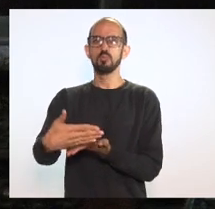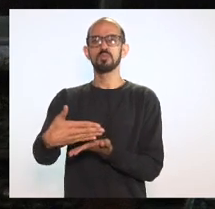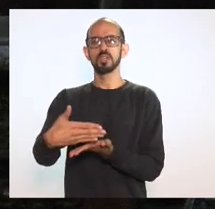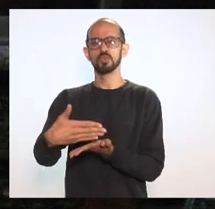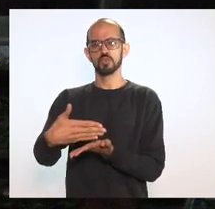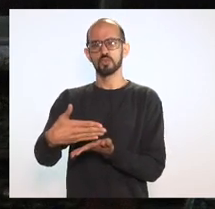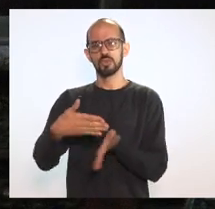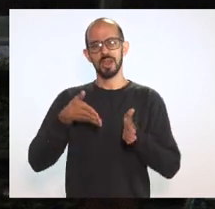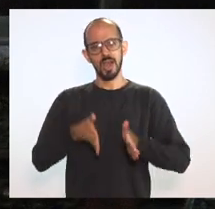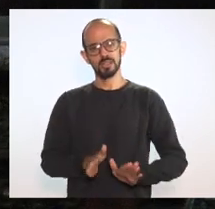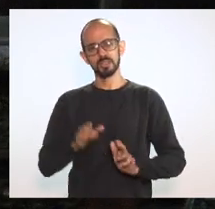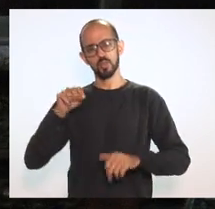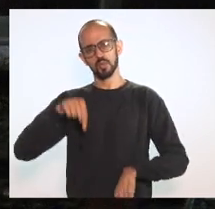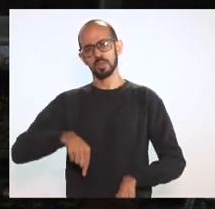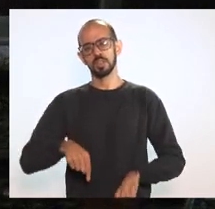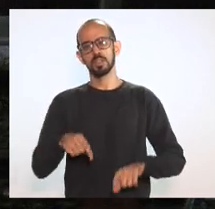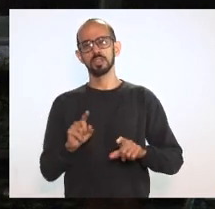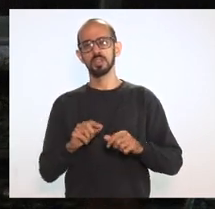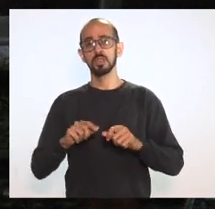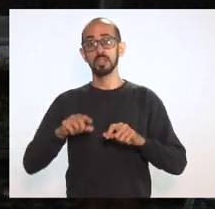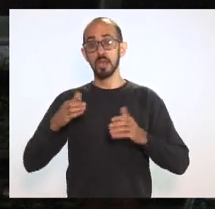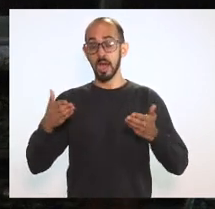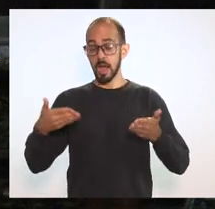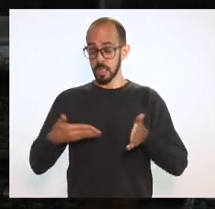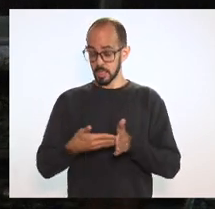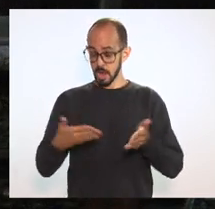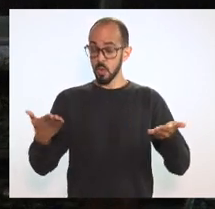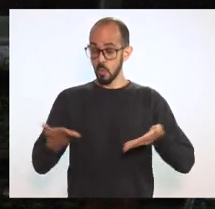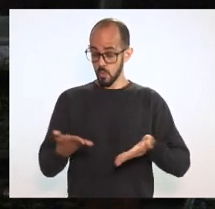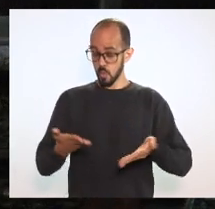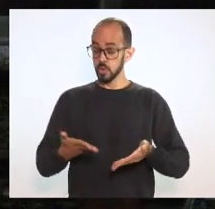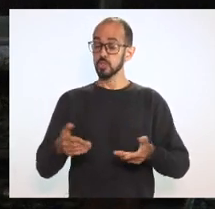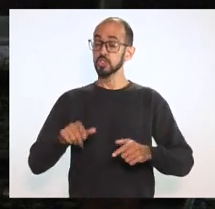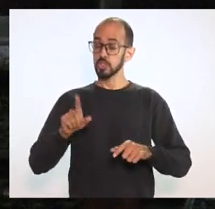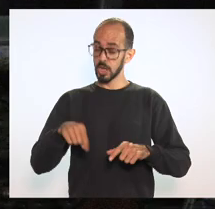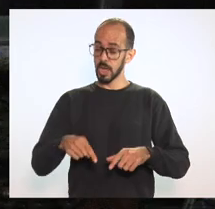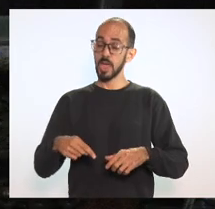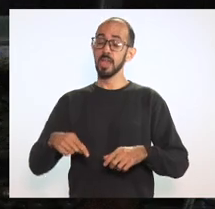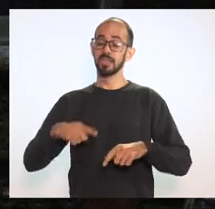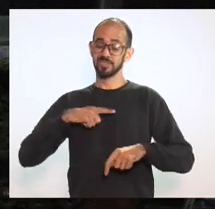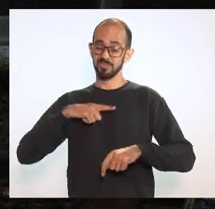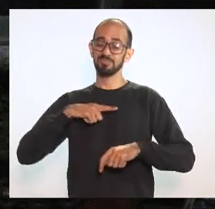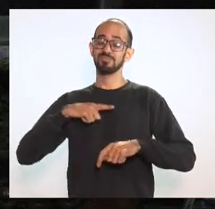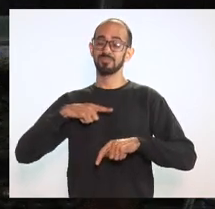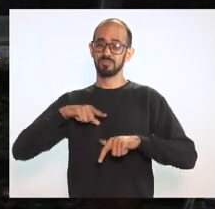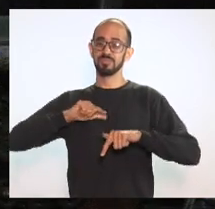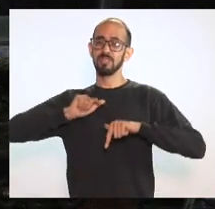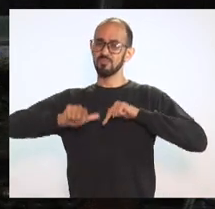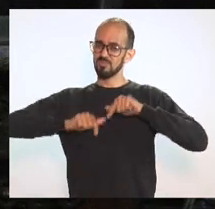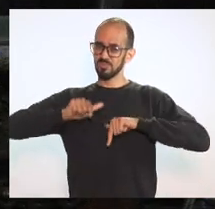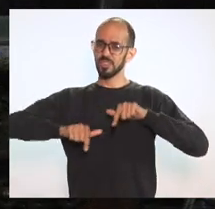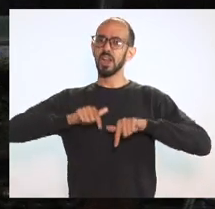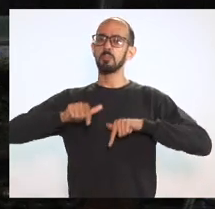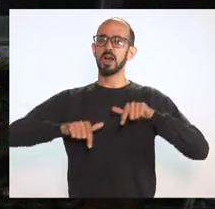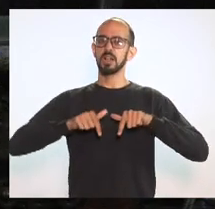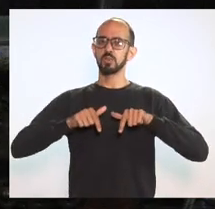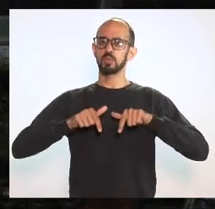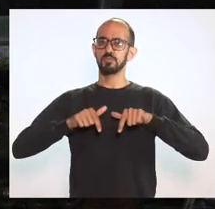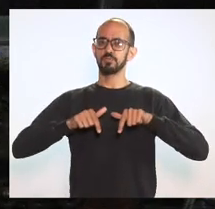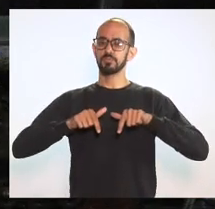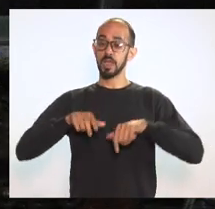hoje representa a maior concentração das atividades relacionadas. O segmento de defesa